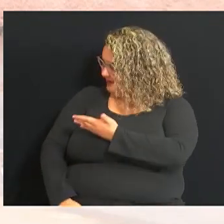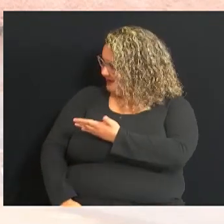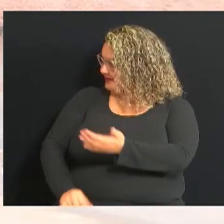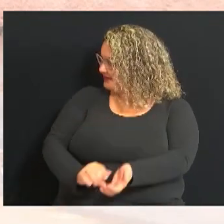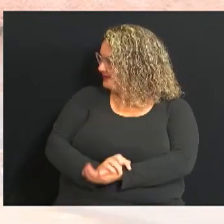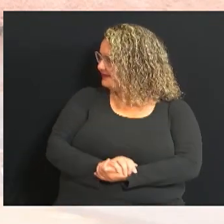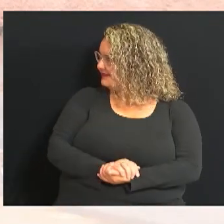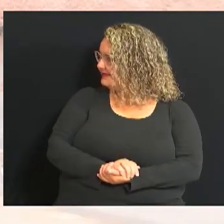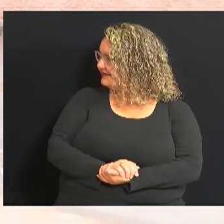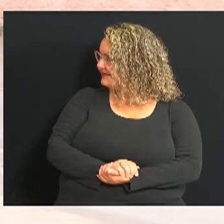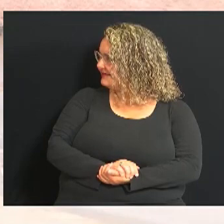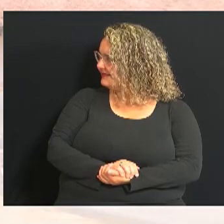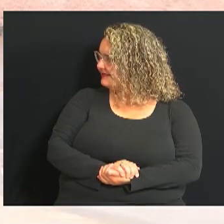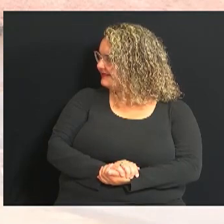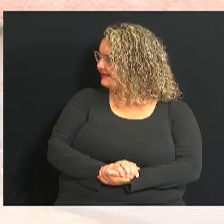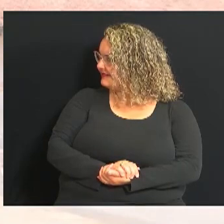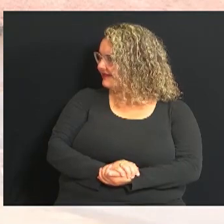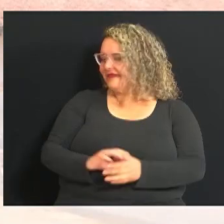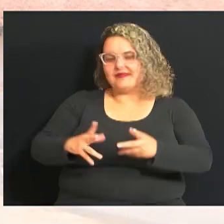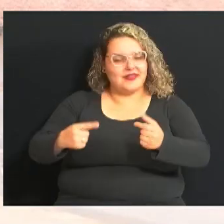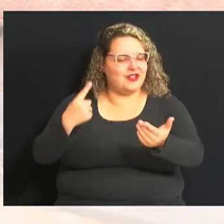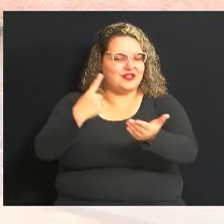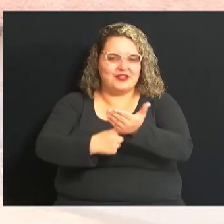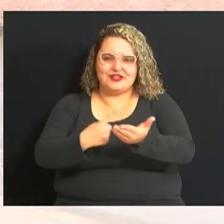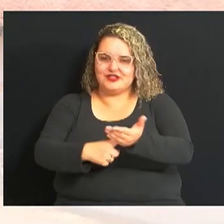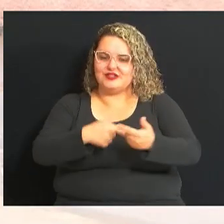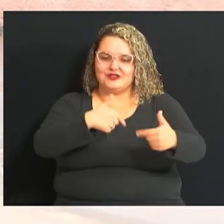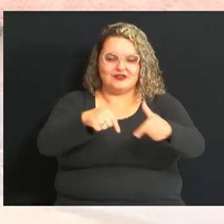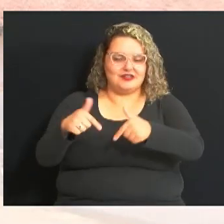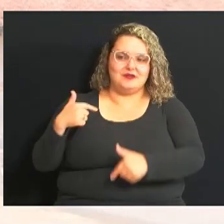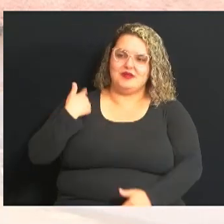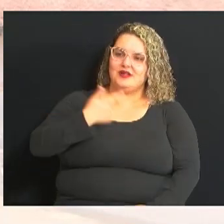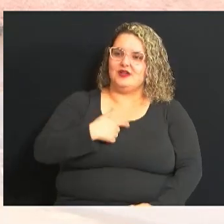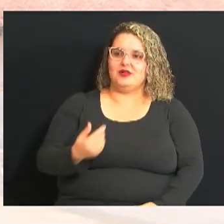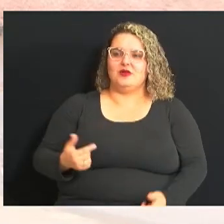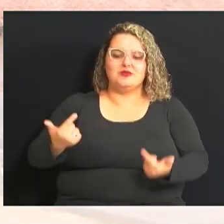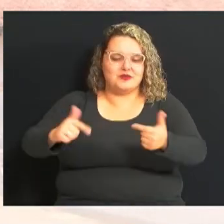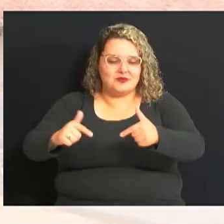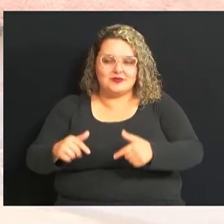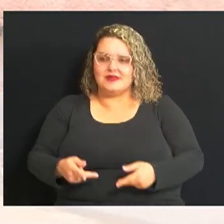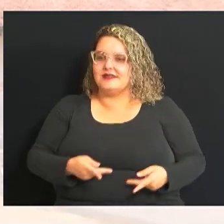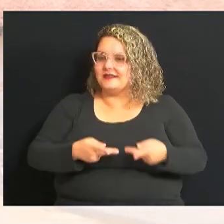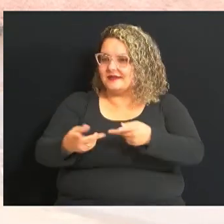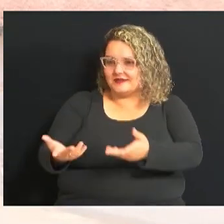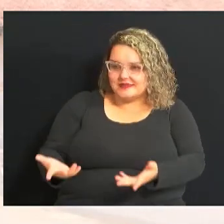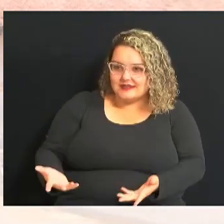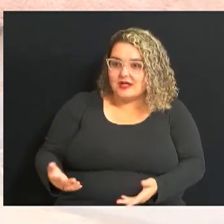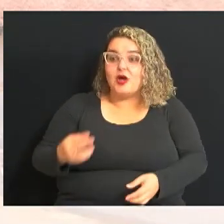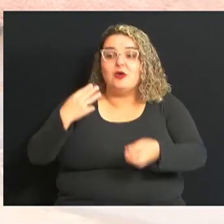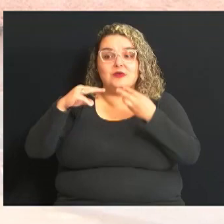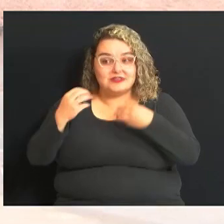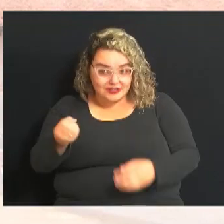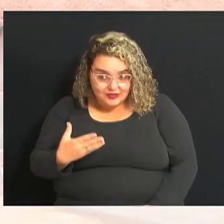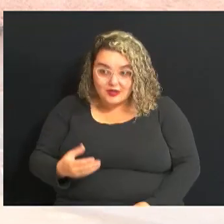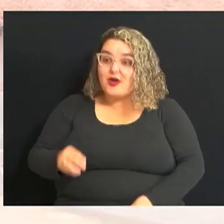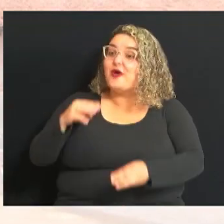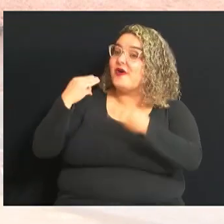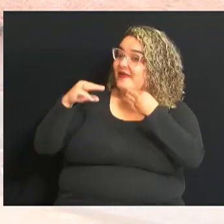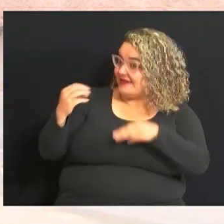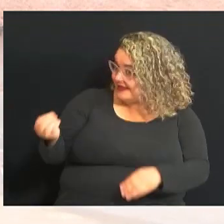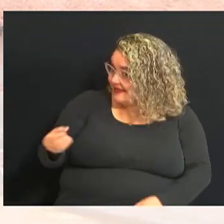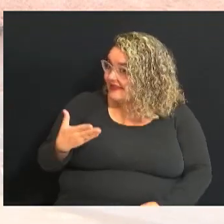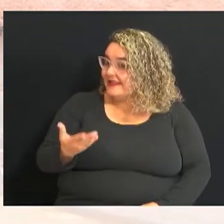Oficial no Instagram. Tá toda a nossa agenda, nosso trabalho, onde a gente está tocando. Vai estar tudo lá. Música nova. Música nova.